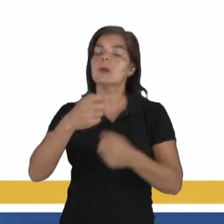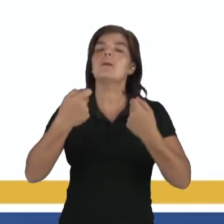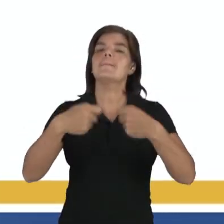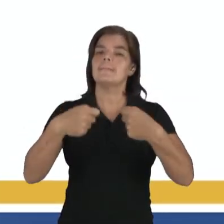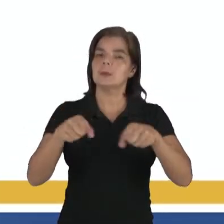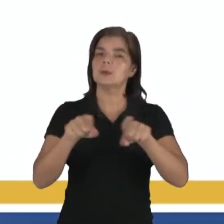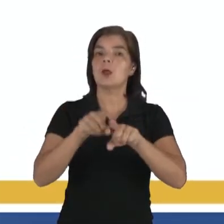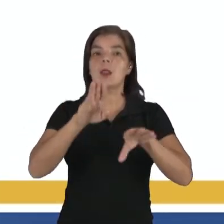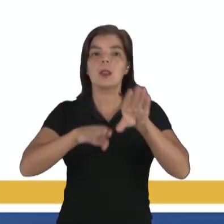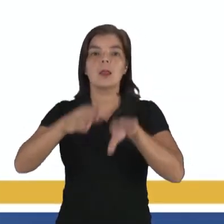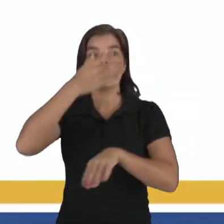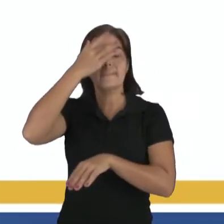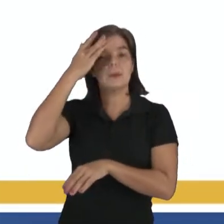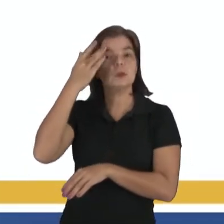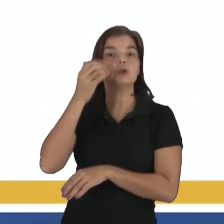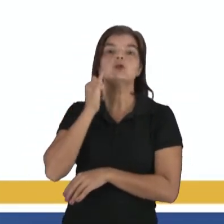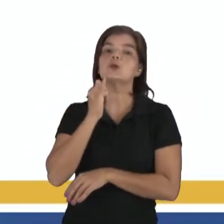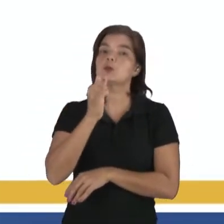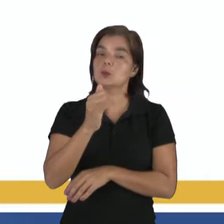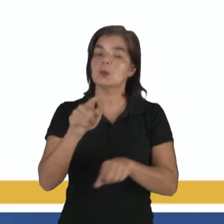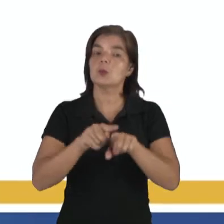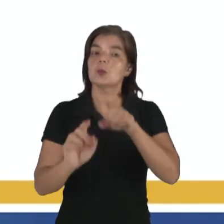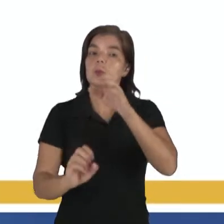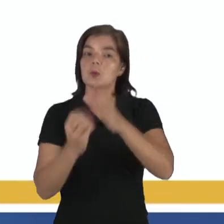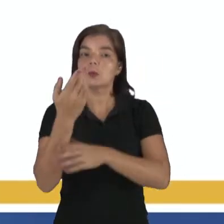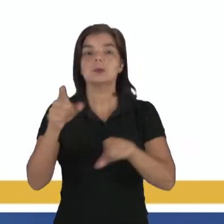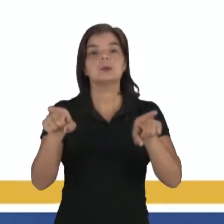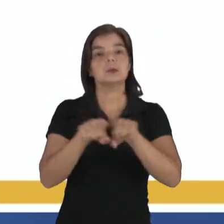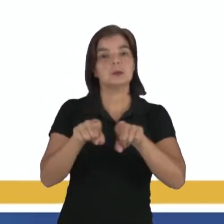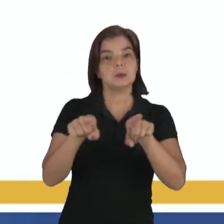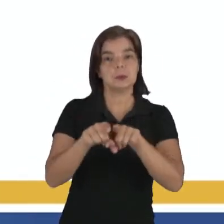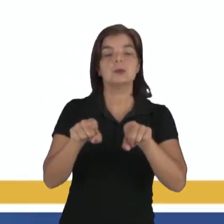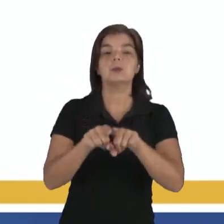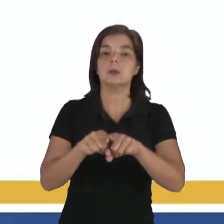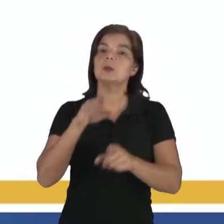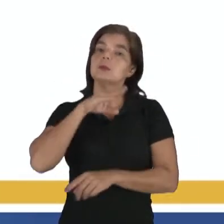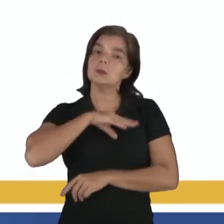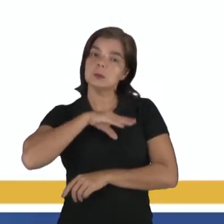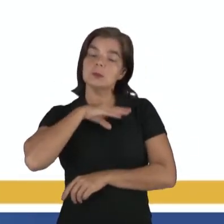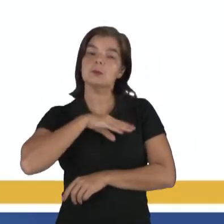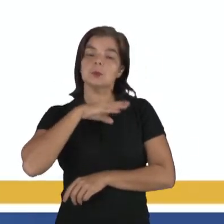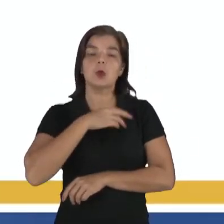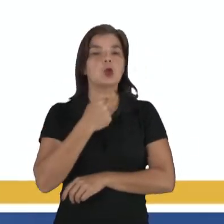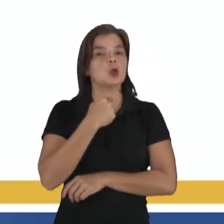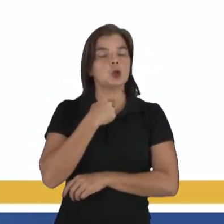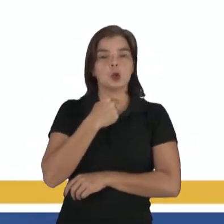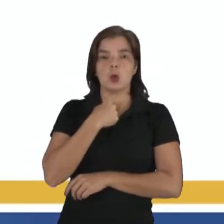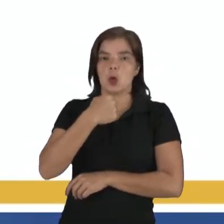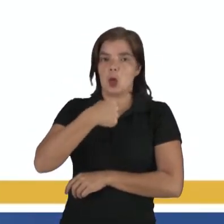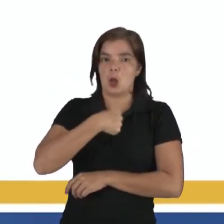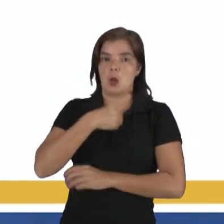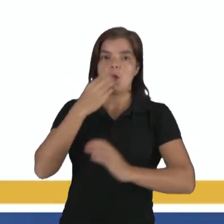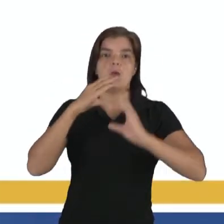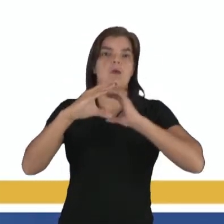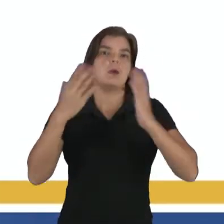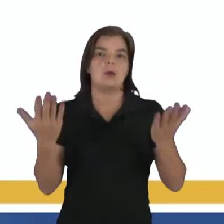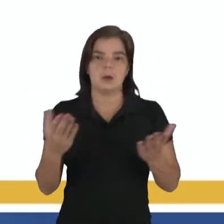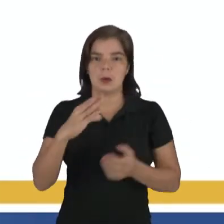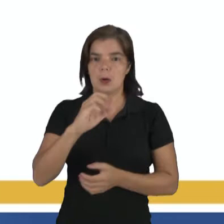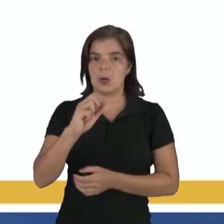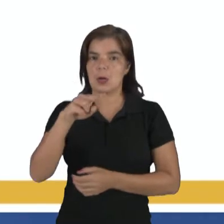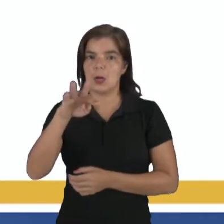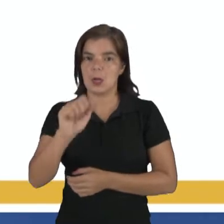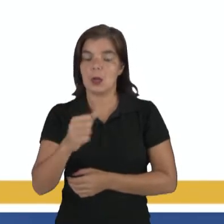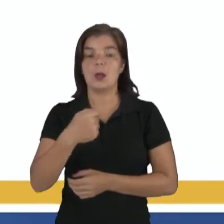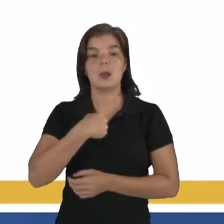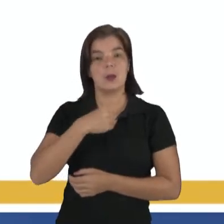conjugado de acordo com a pessoa que você fala, assim como acontece também com os verbos em português. Eu não posso dizer eu cantar, eu digo